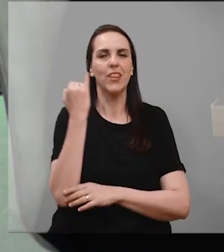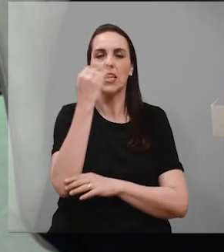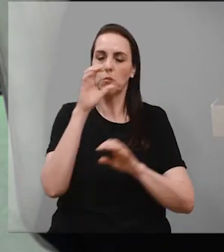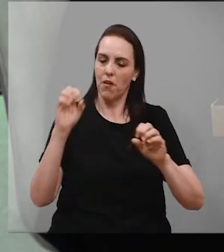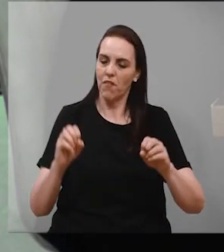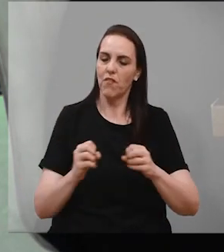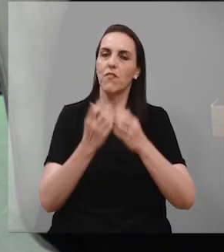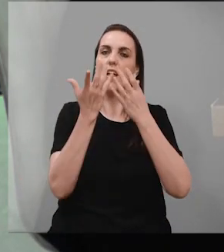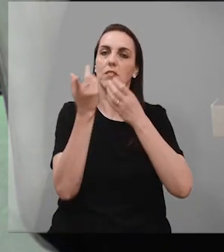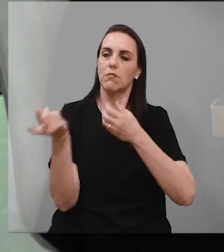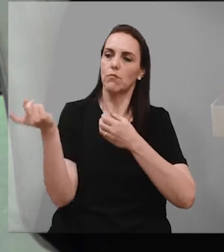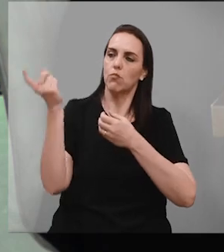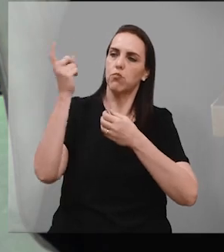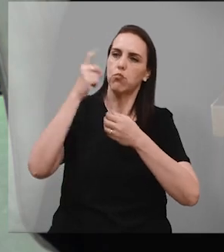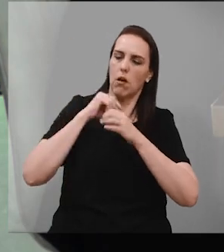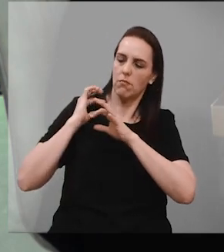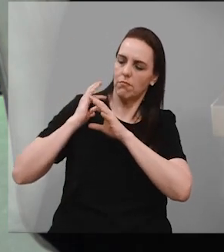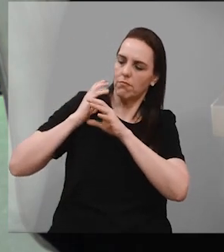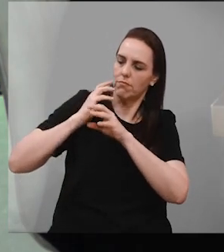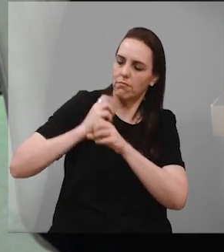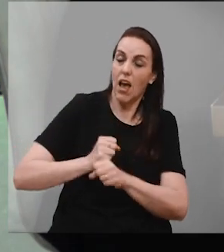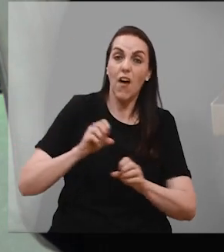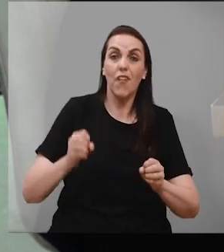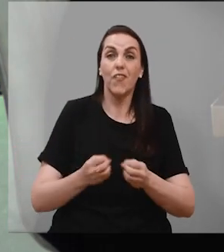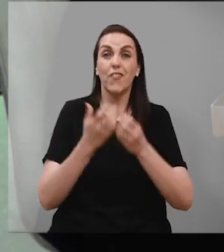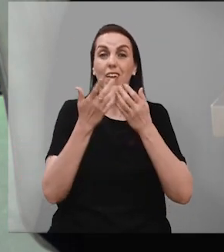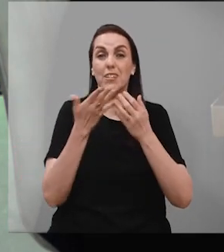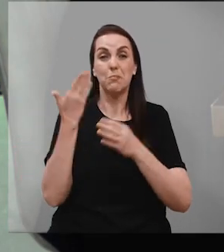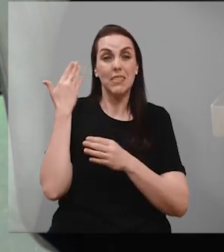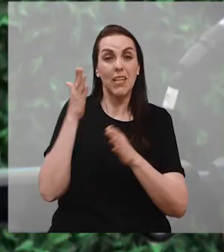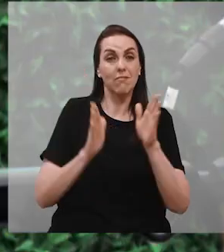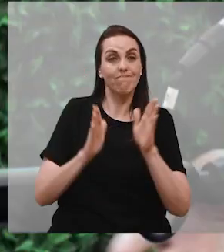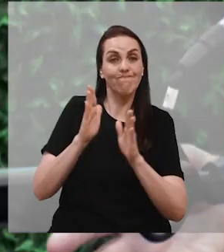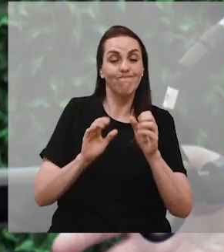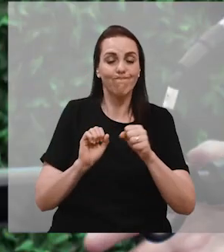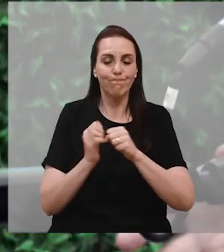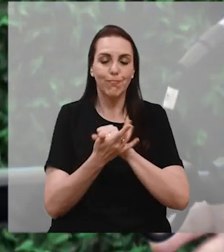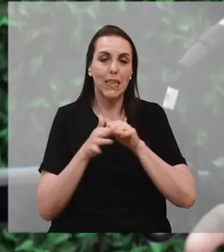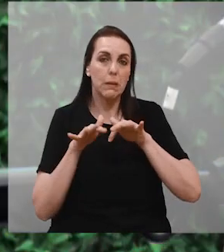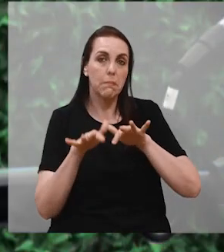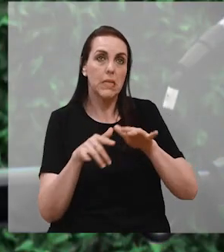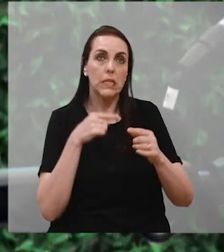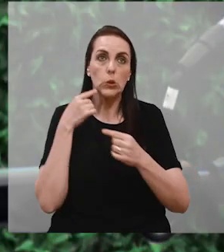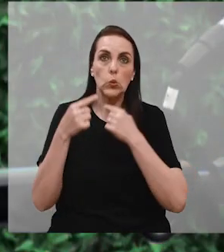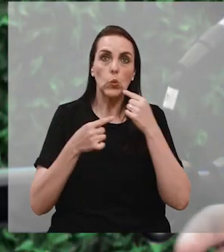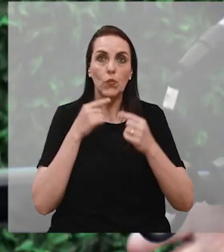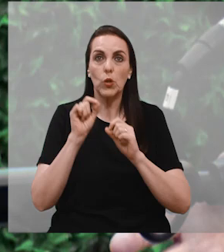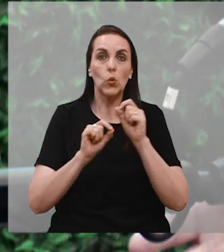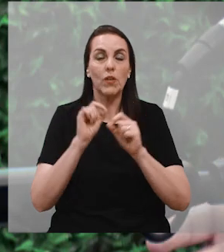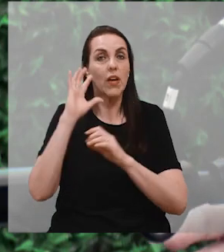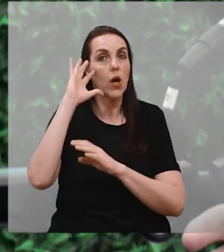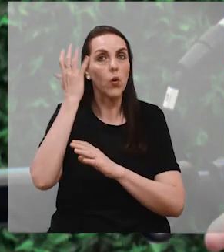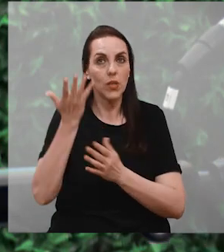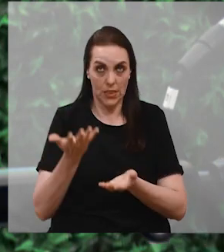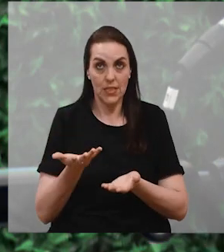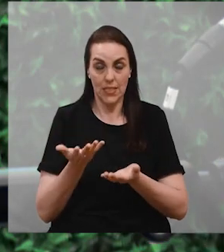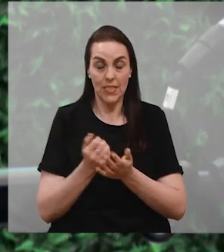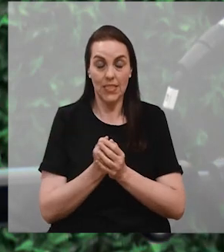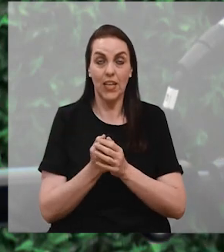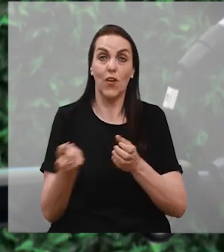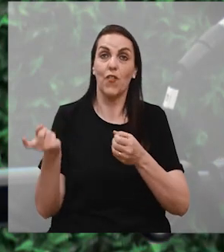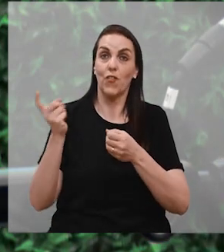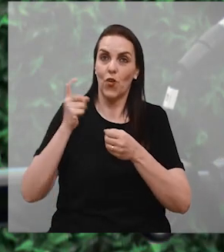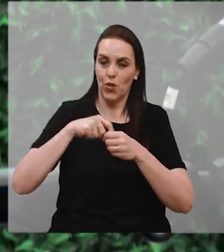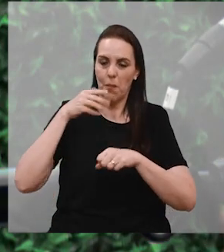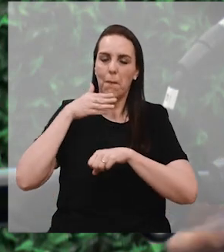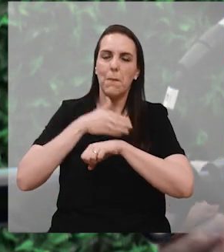foi a festa da retomada também, porque a gente veio de uma festa que pegou a pandemia, né? Que tinha incertezas do que ia ocorrer. E